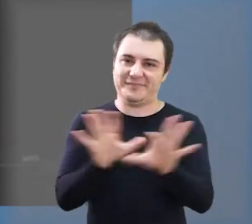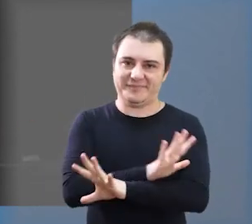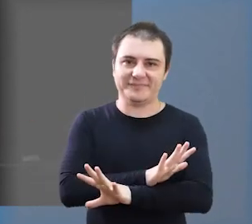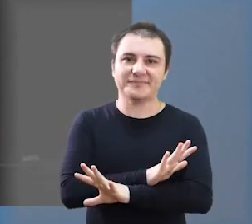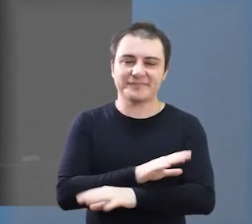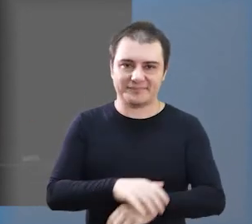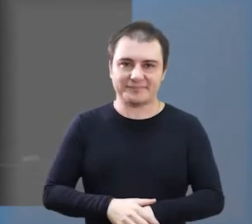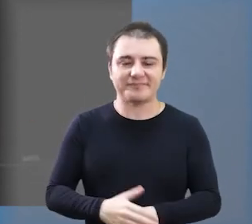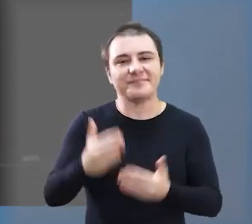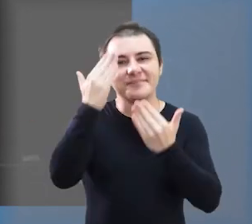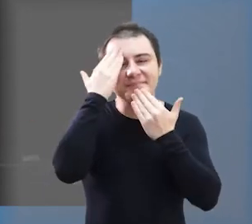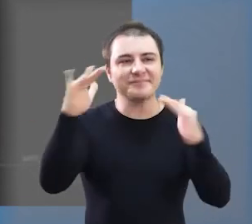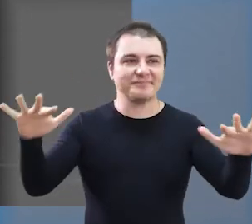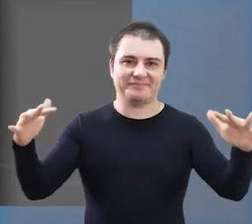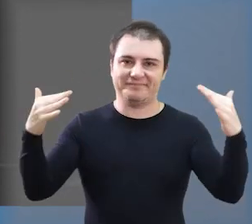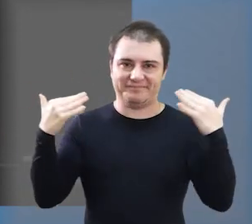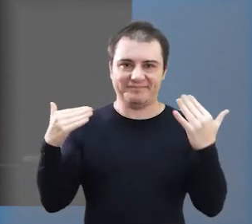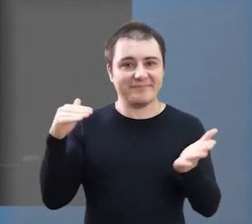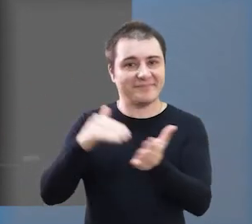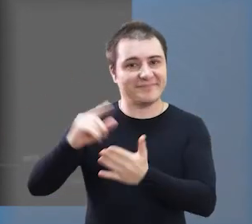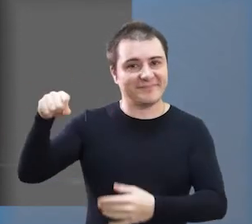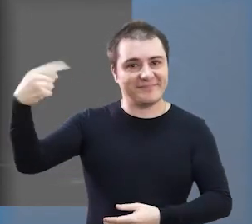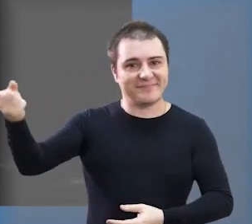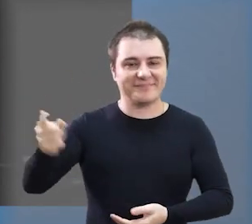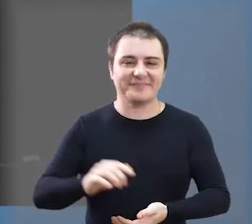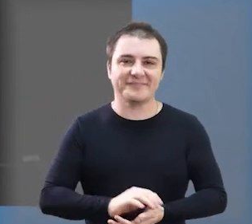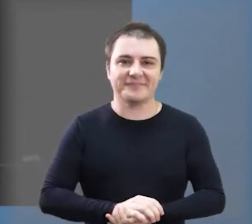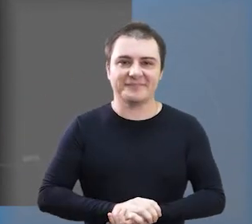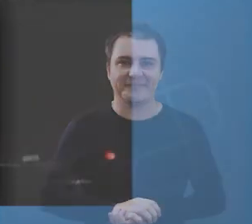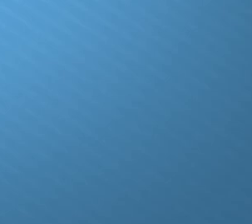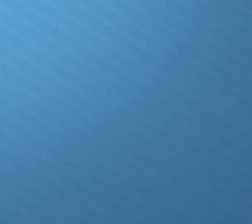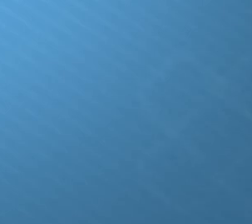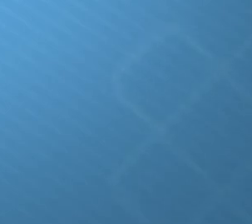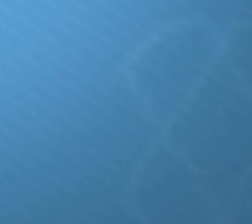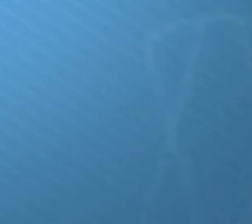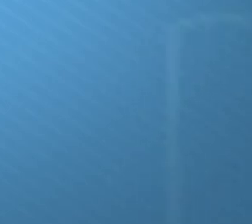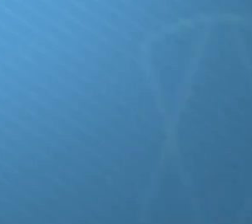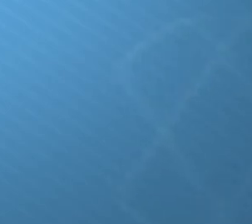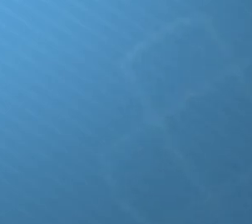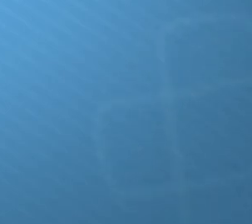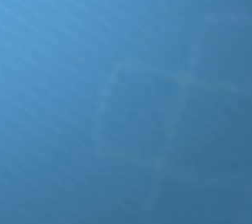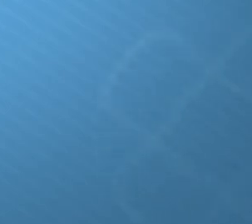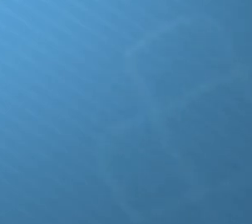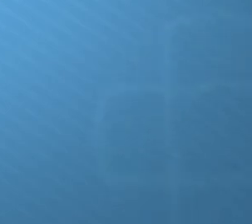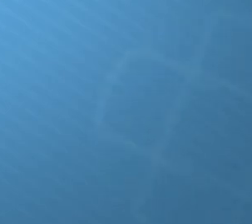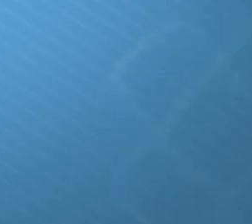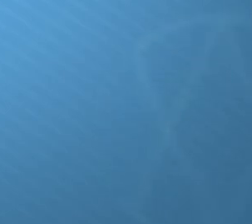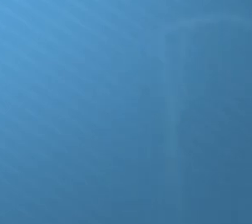fica por aqui. Obrigada pela sua companhia e até a próxima.